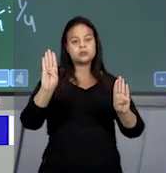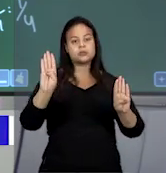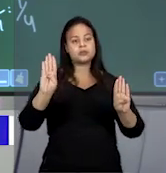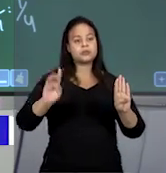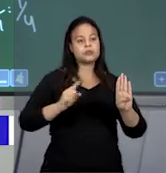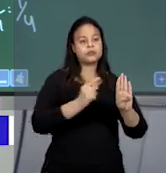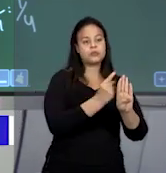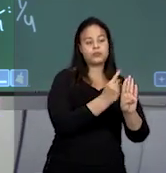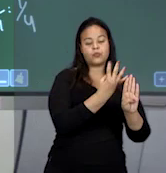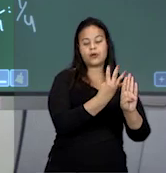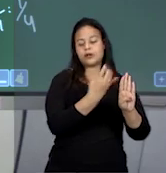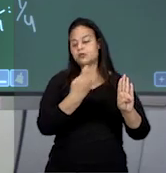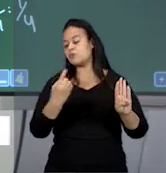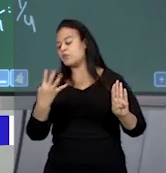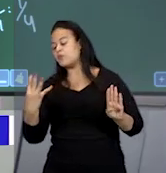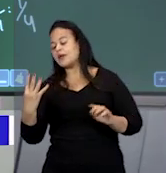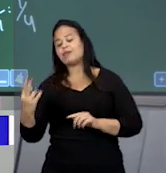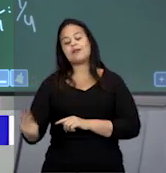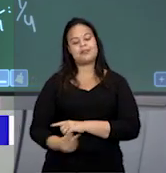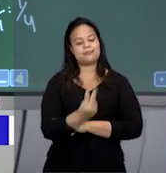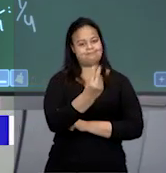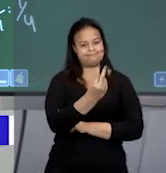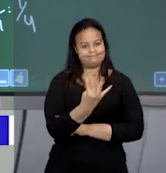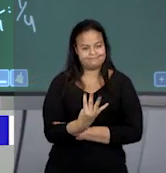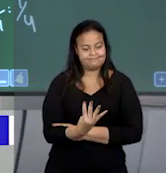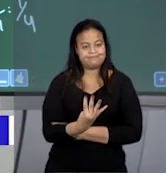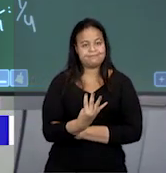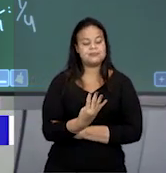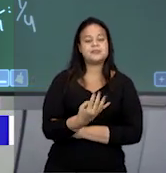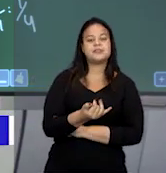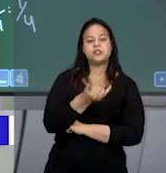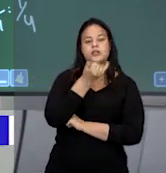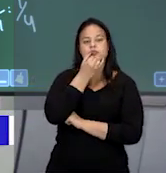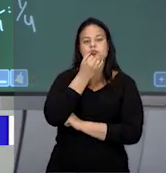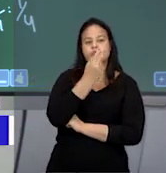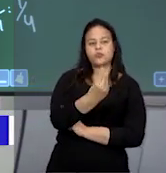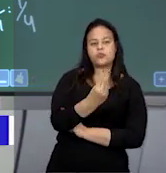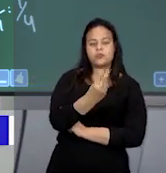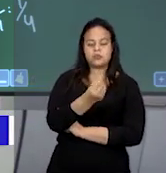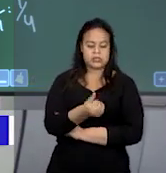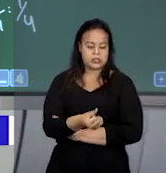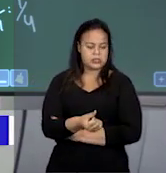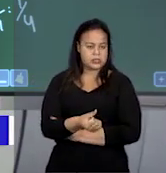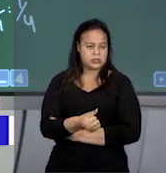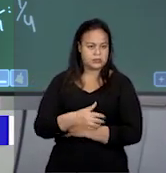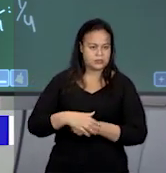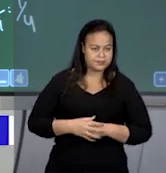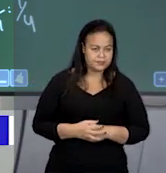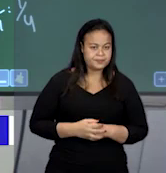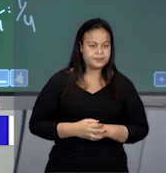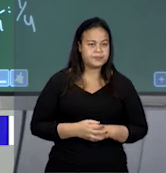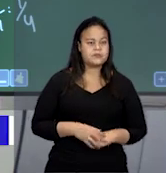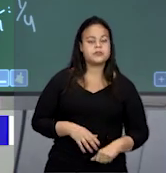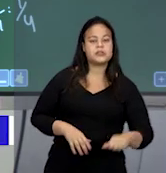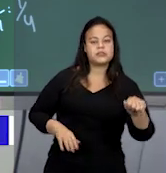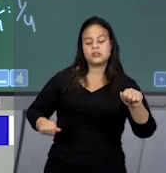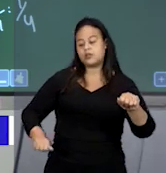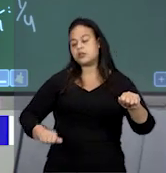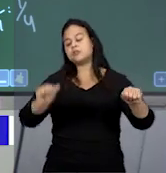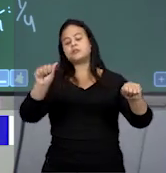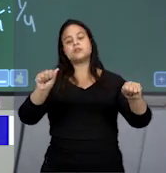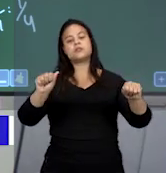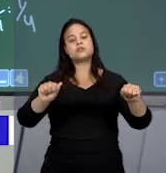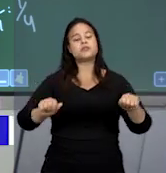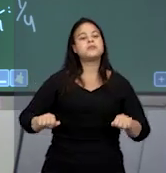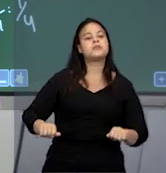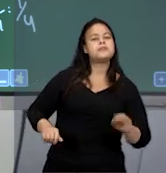1/4 vai dar 2/4. Ó, desculpa, 2/16. Azão, Azão, Azão, Bzão, Bzão,